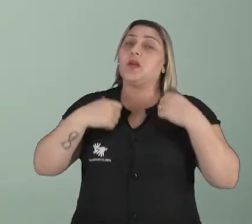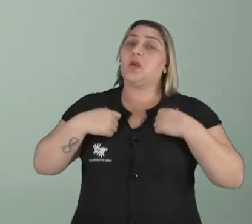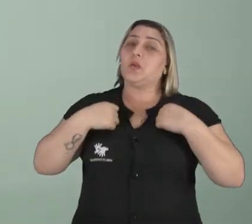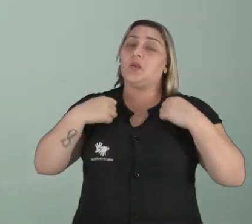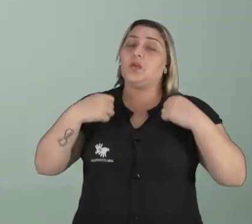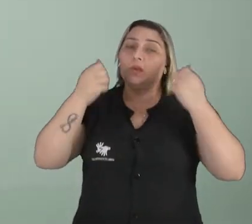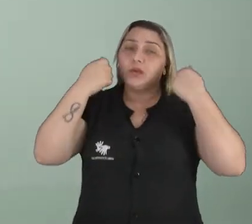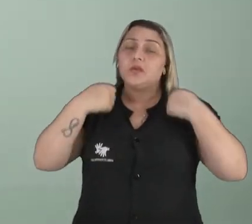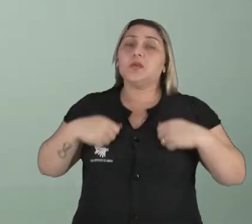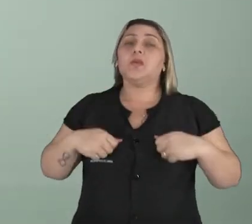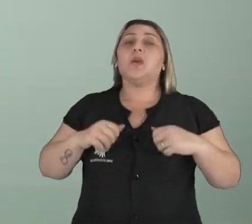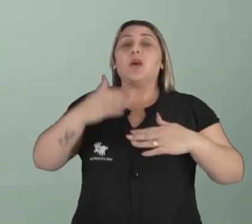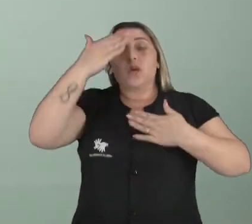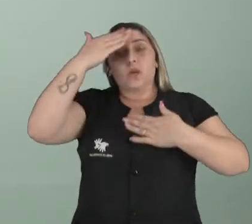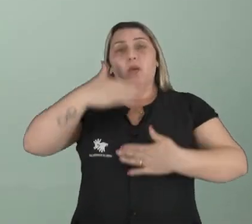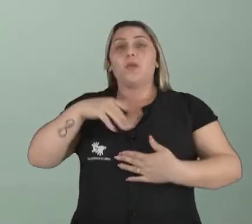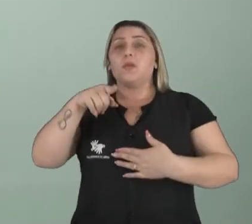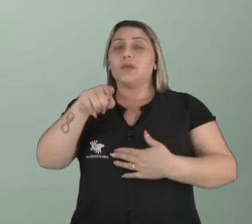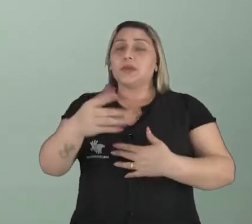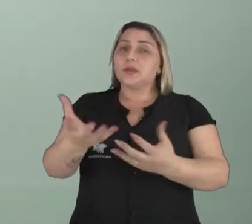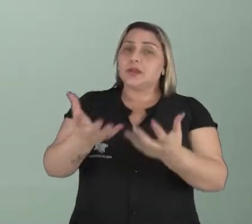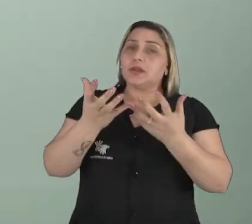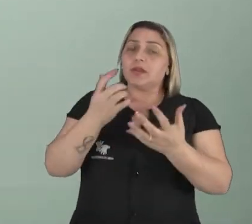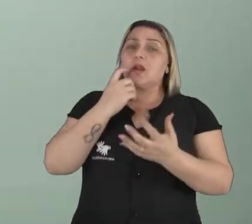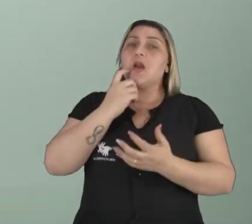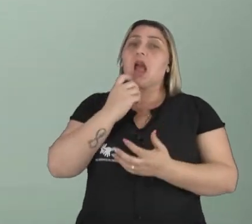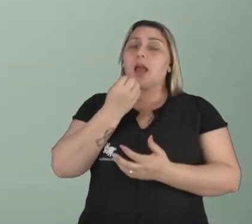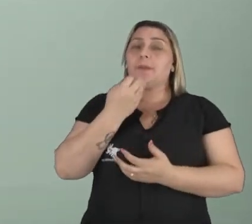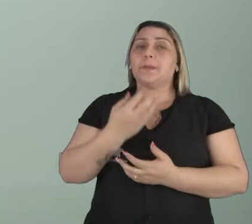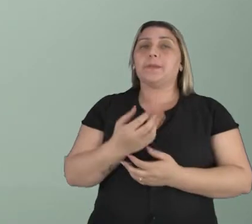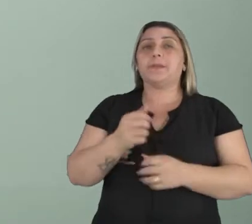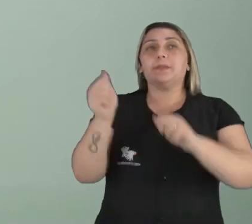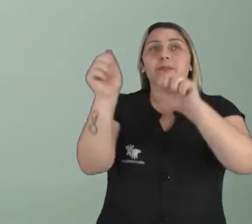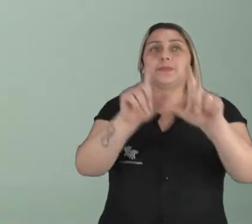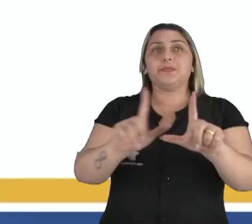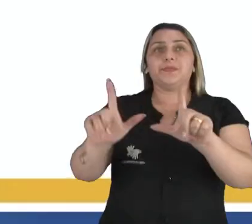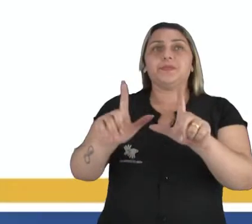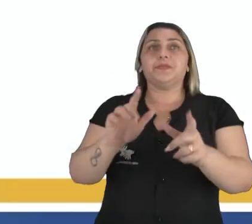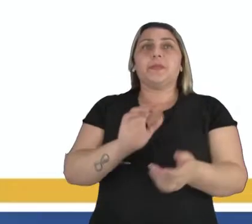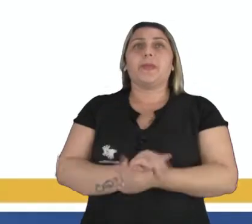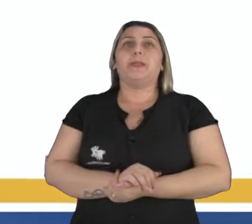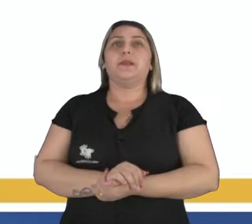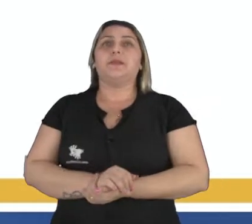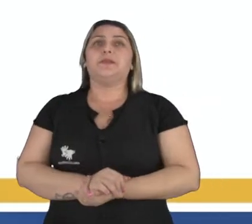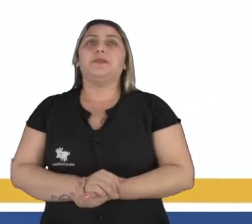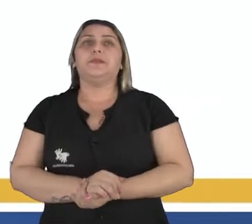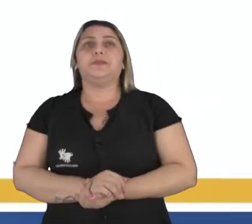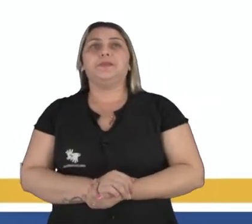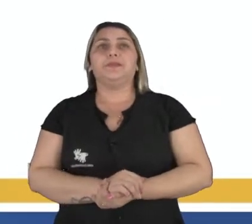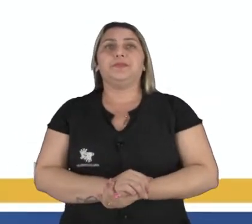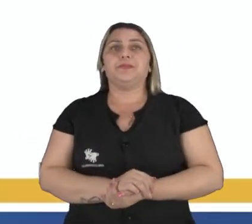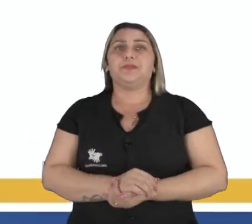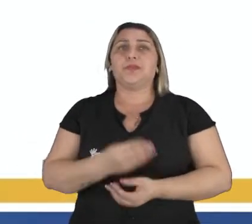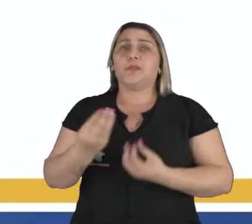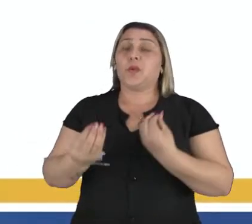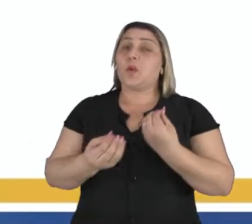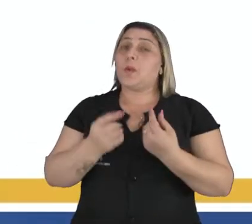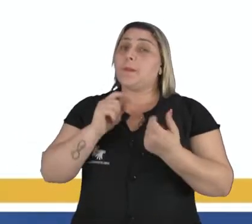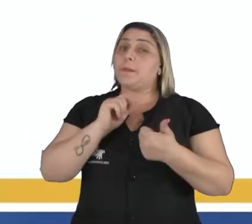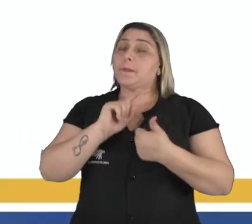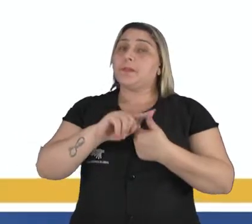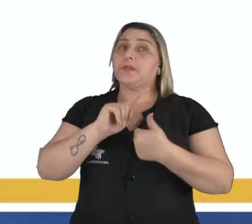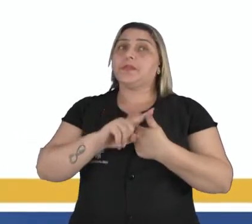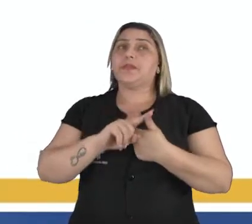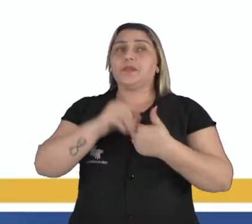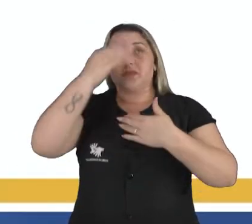best e que tipo de coco você é o mesmo tá bom vamos nos primeiros Lages que fala do nossos objetivos o